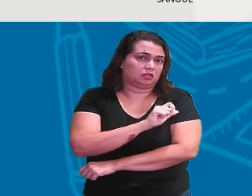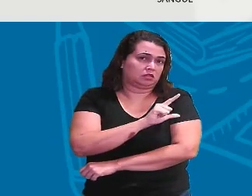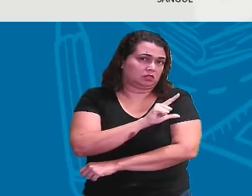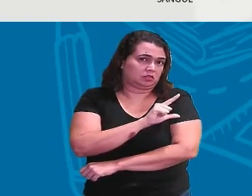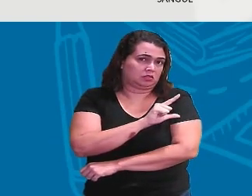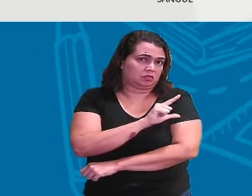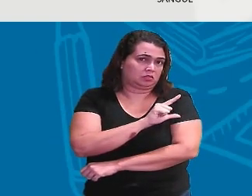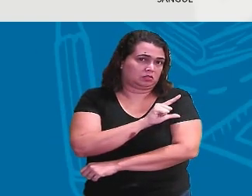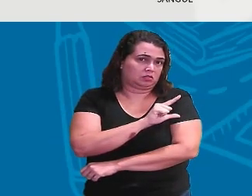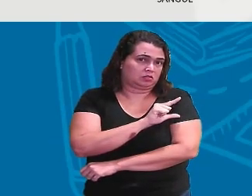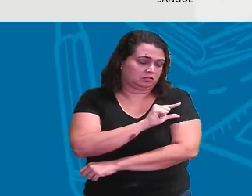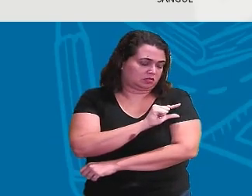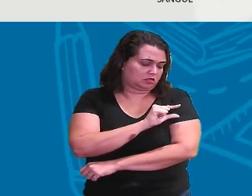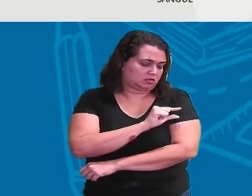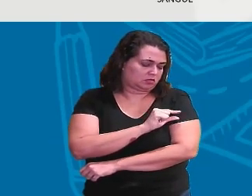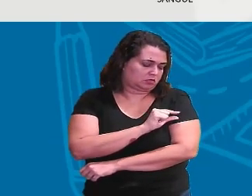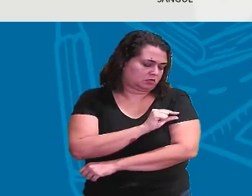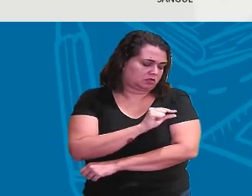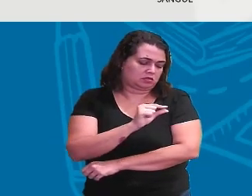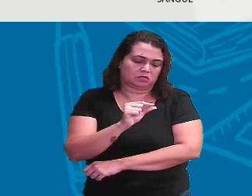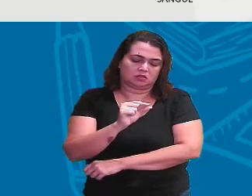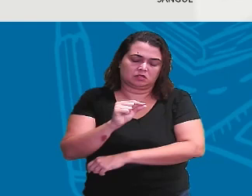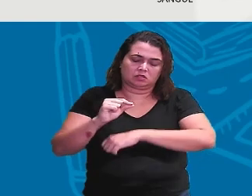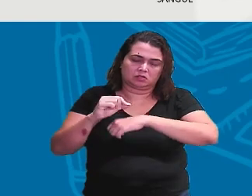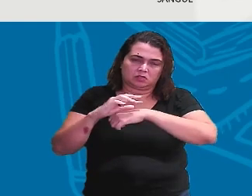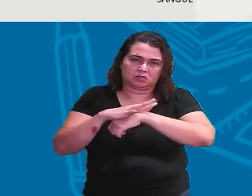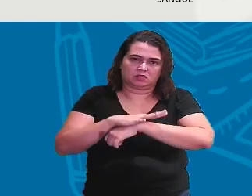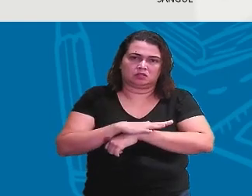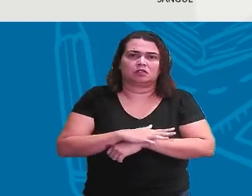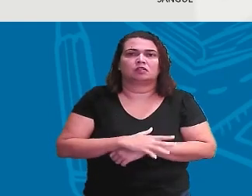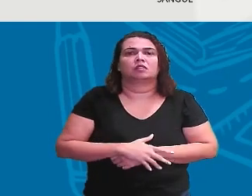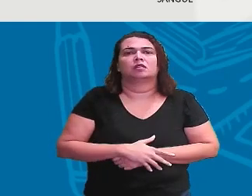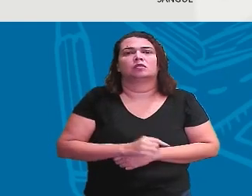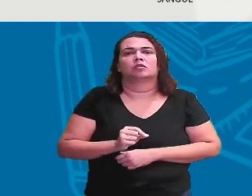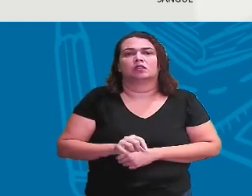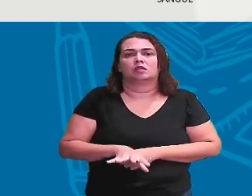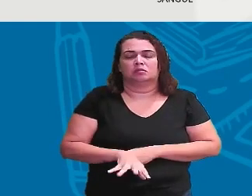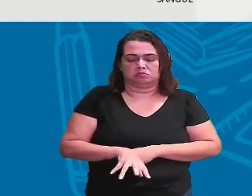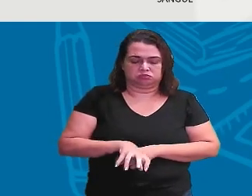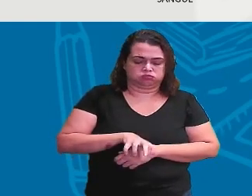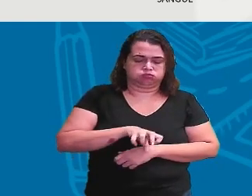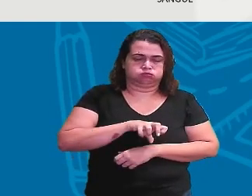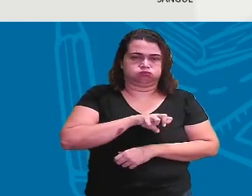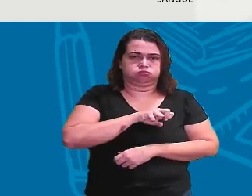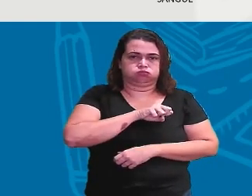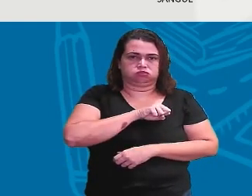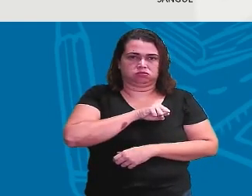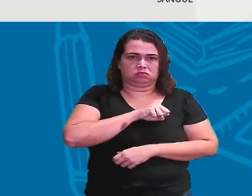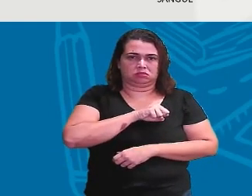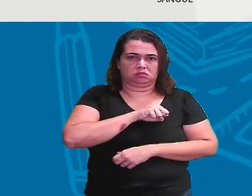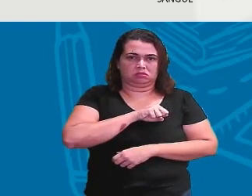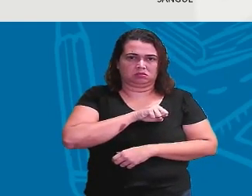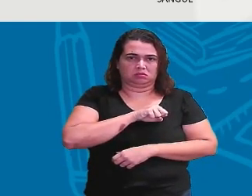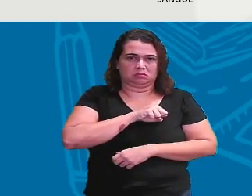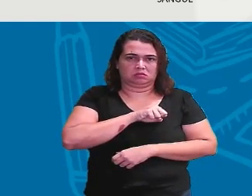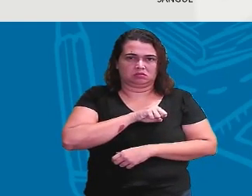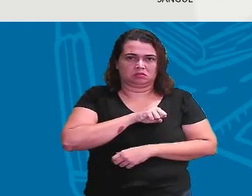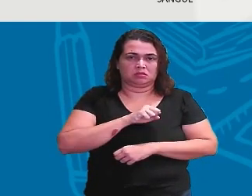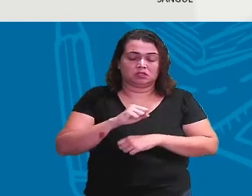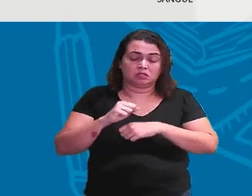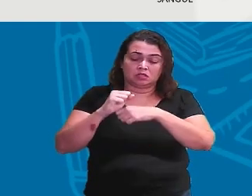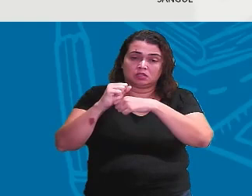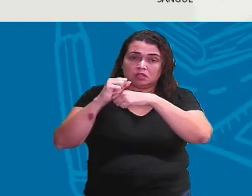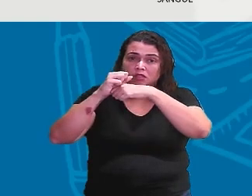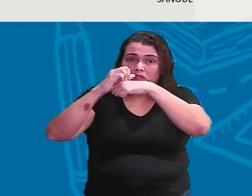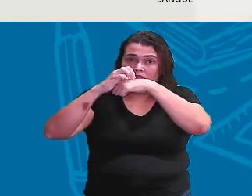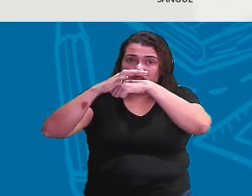tá certo? E geralmente elas vão estar trazendo sangue para o nosso coração. E os capilares, né, dentre